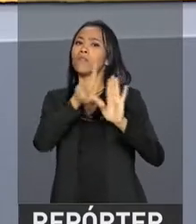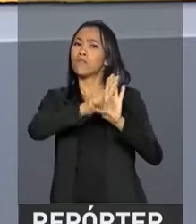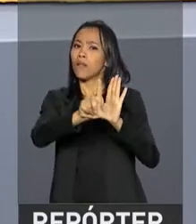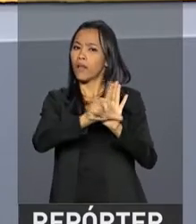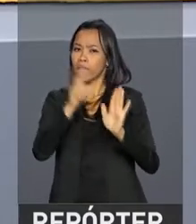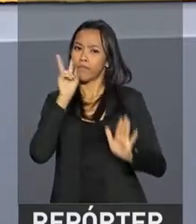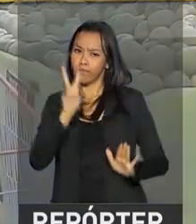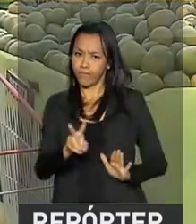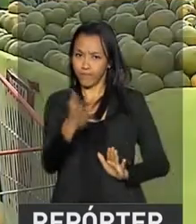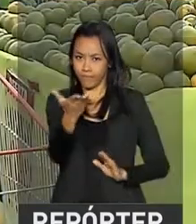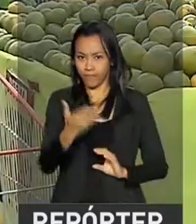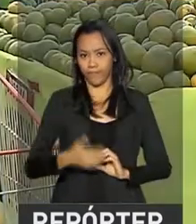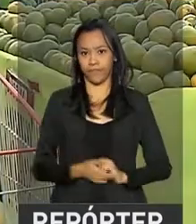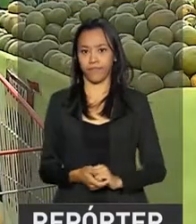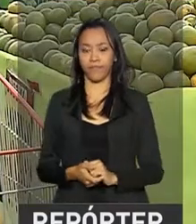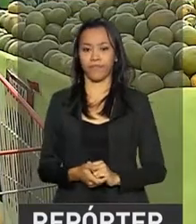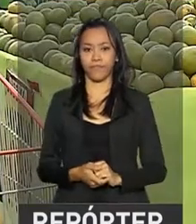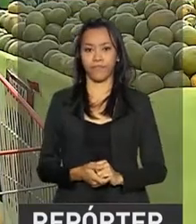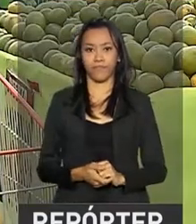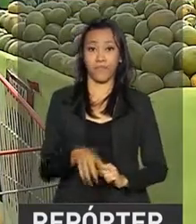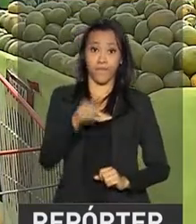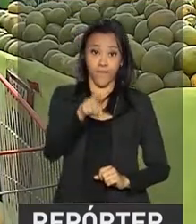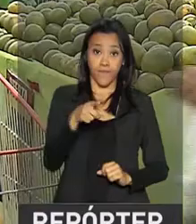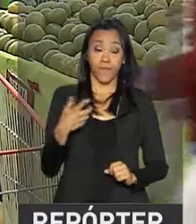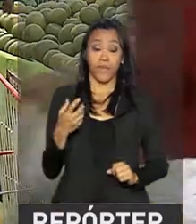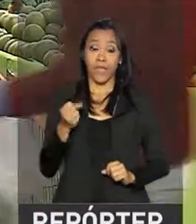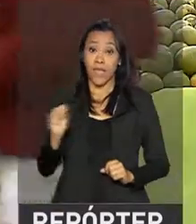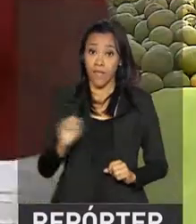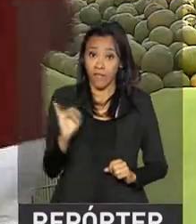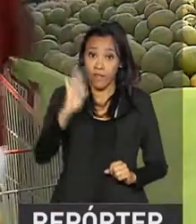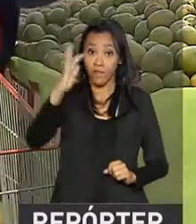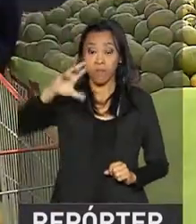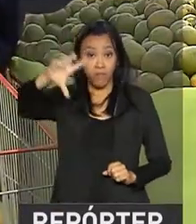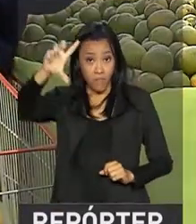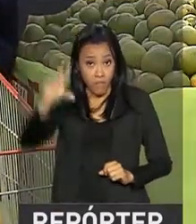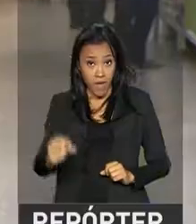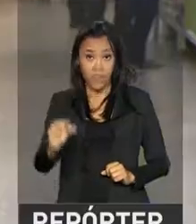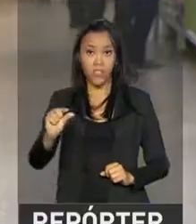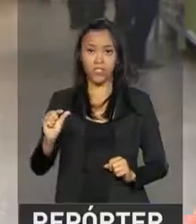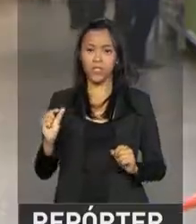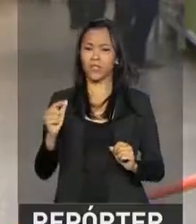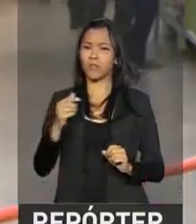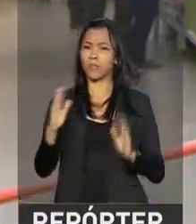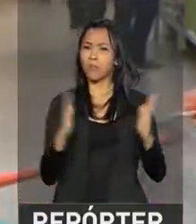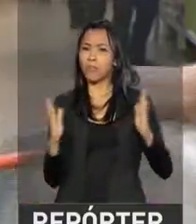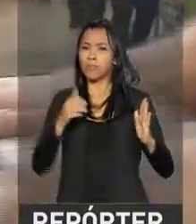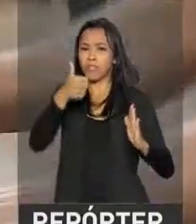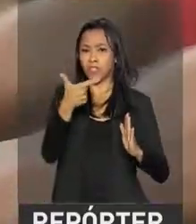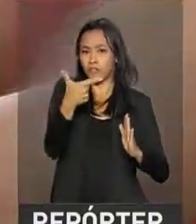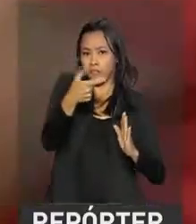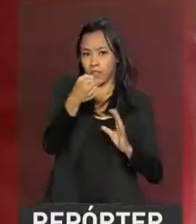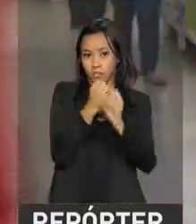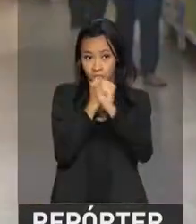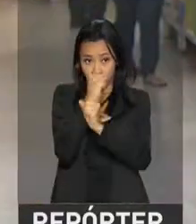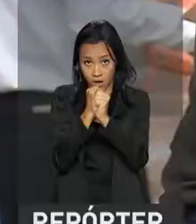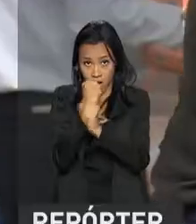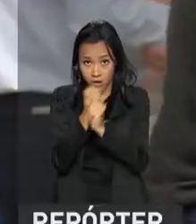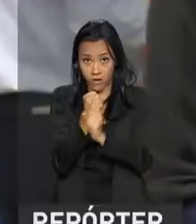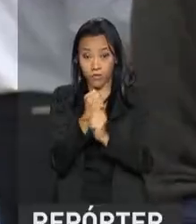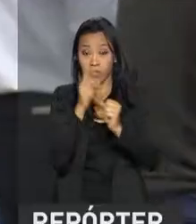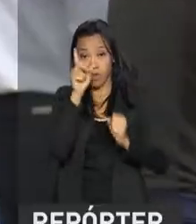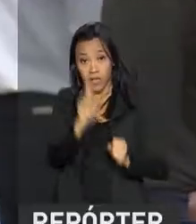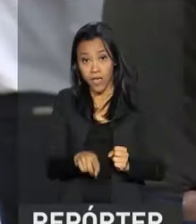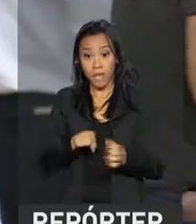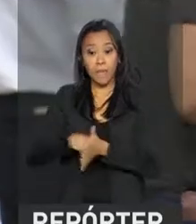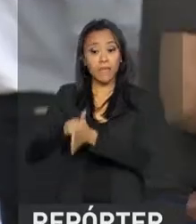acompanhou é a inflação mais baixa no país em quase 20 anos a variação dos preços medida pelo